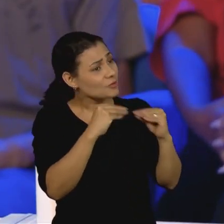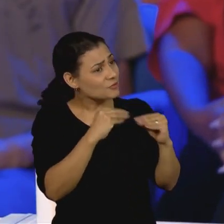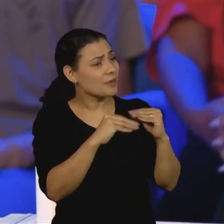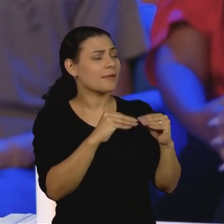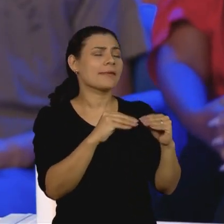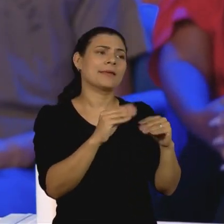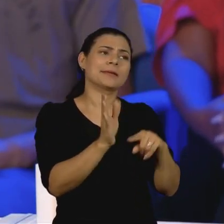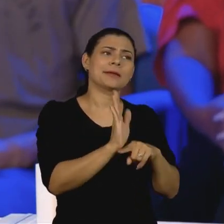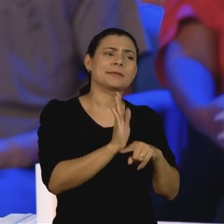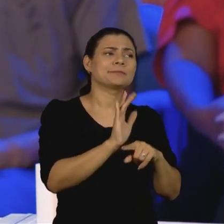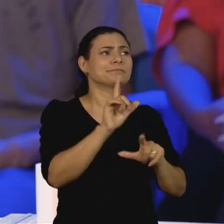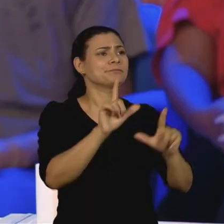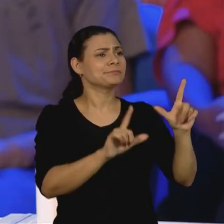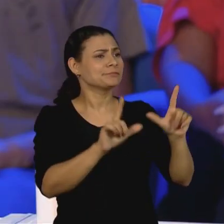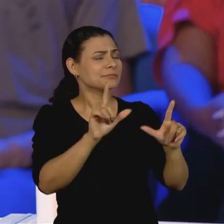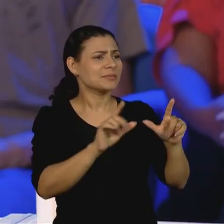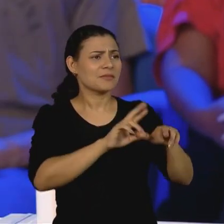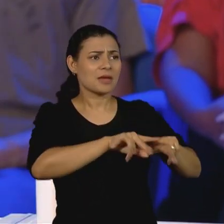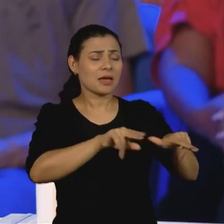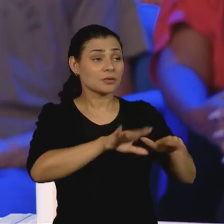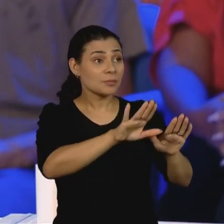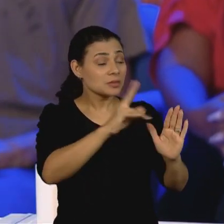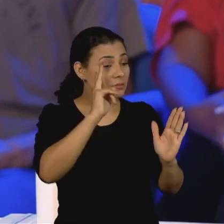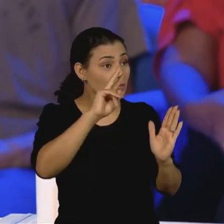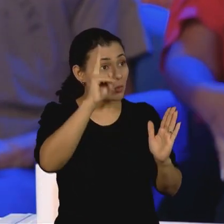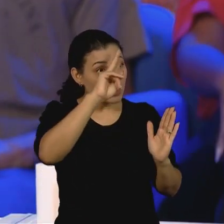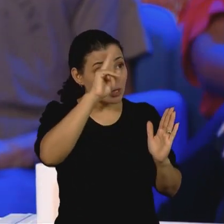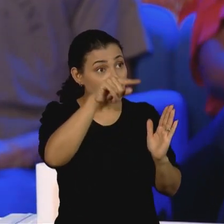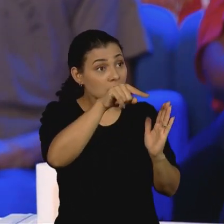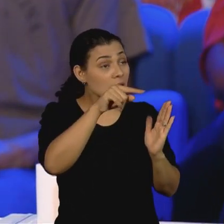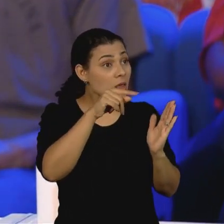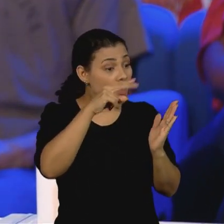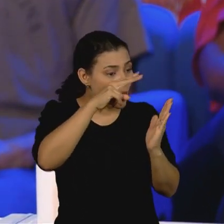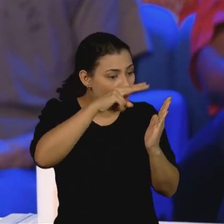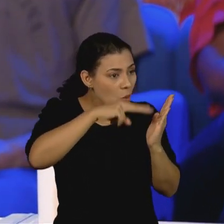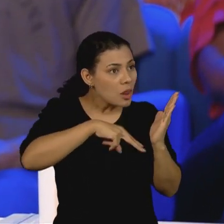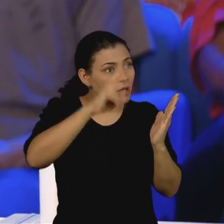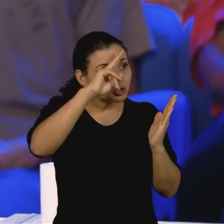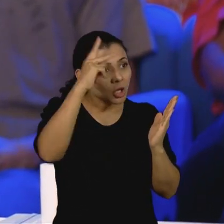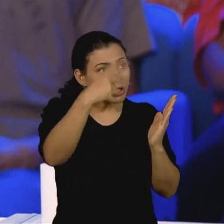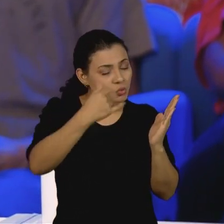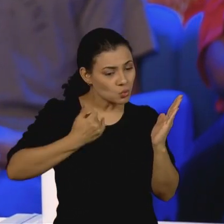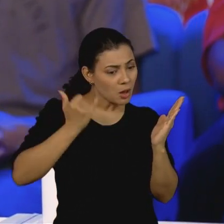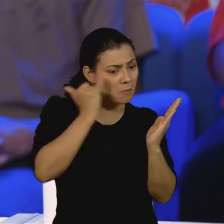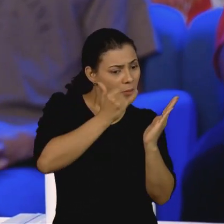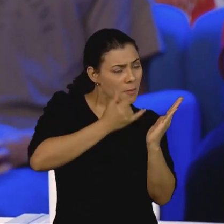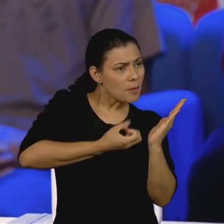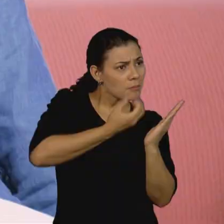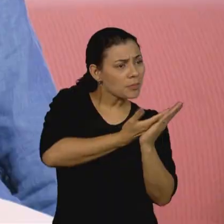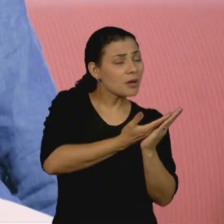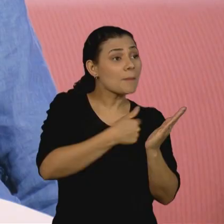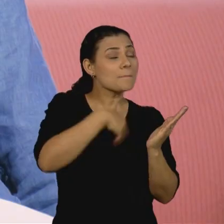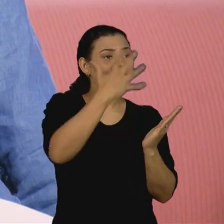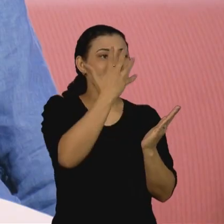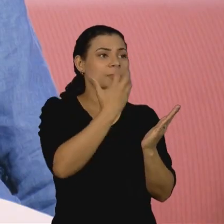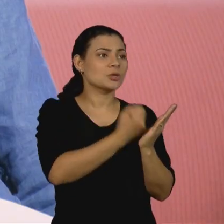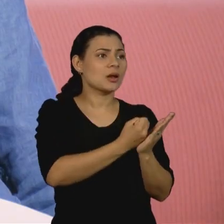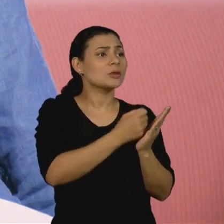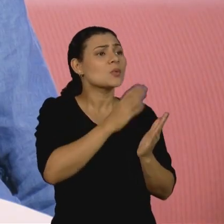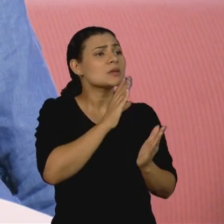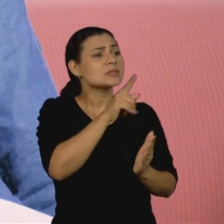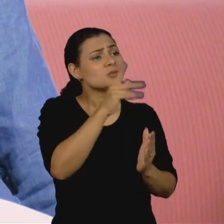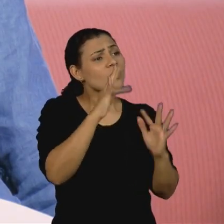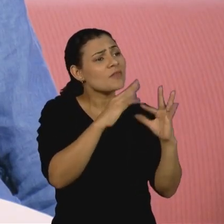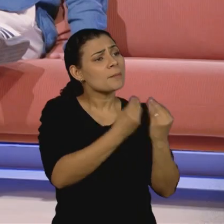TV. Mas quando eu li a sua biografia, eu fiquei mais apaixonado por você. Ah, obrigado. Por conhecer a sua família, a